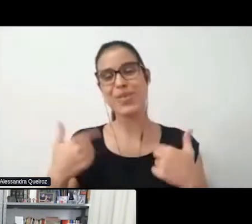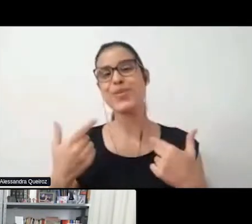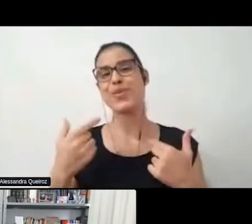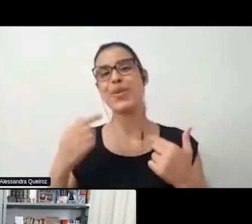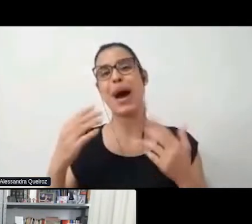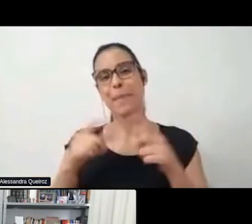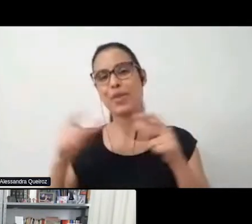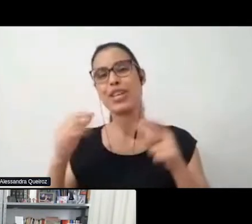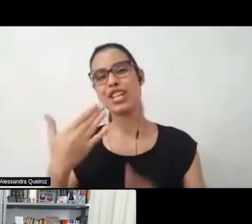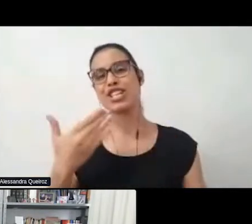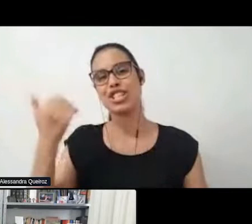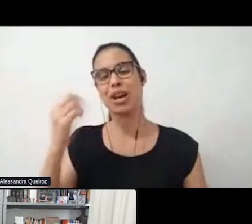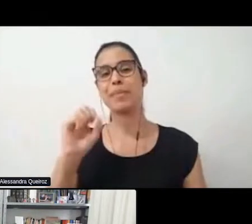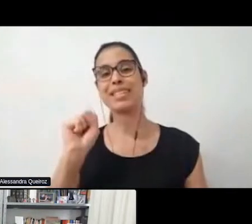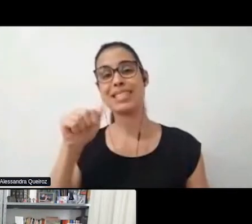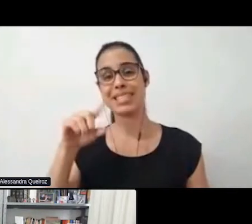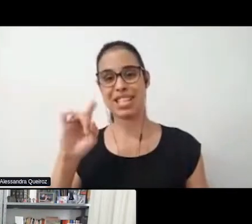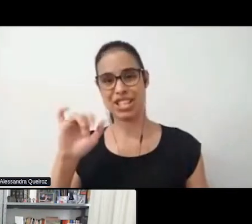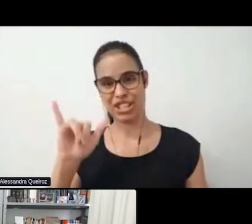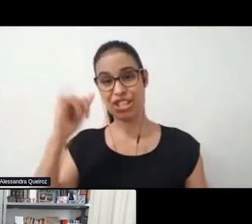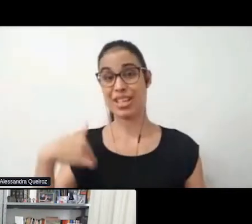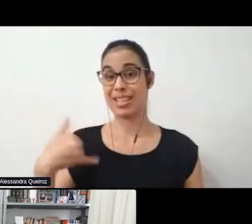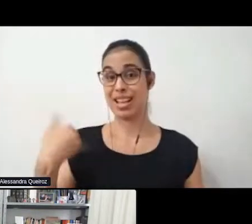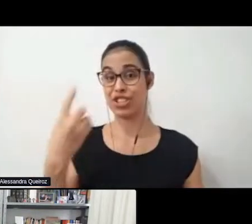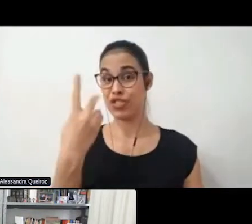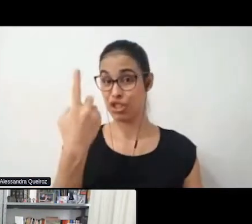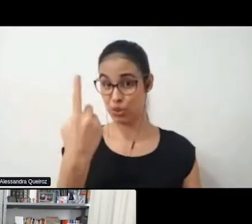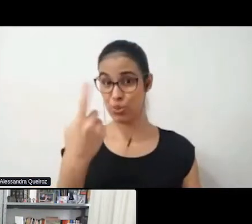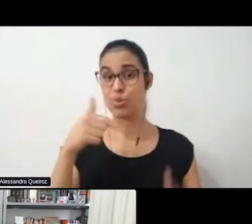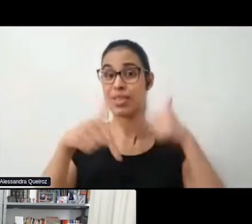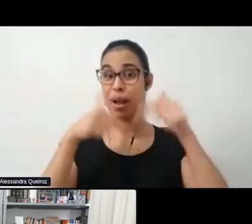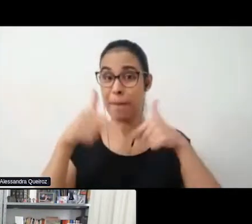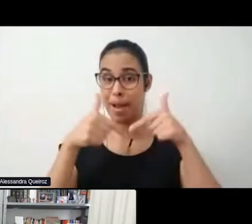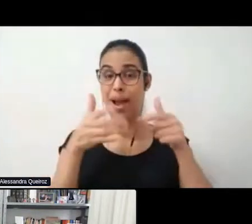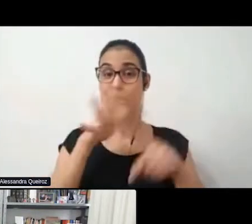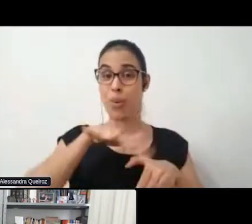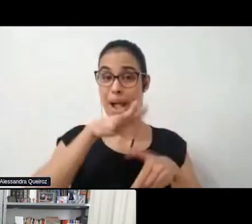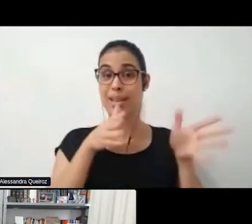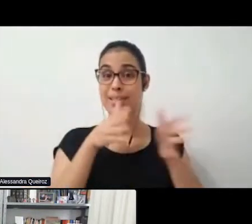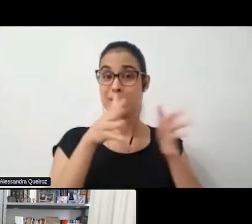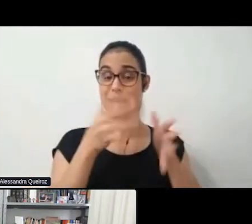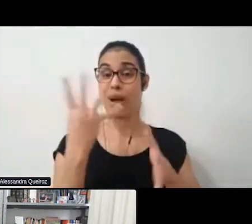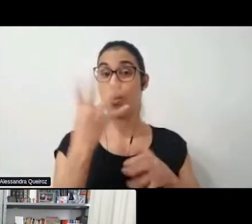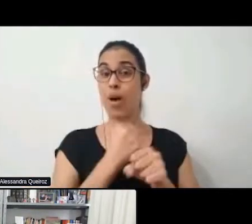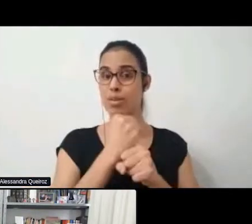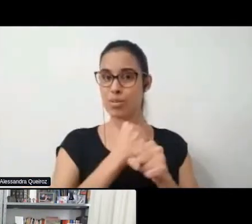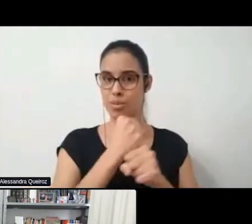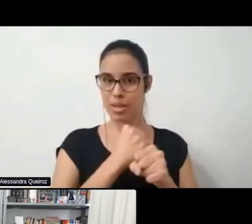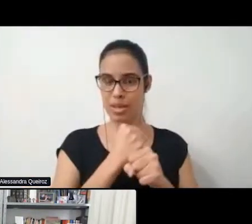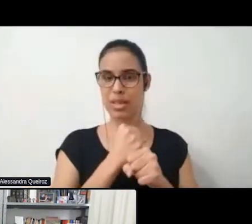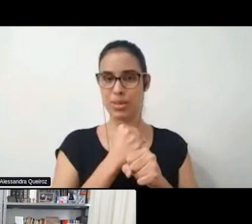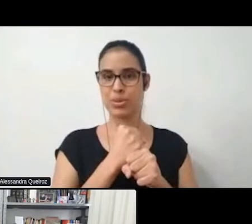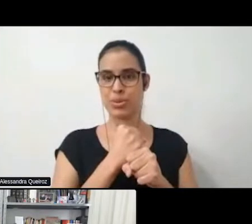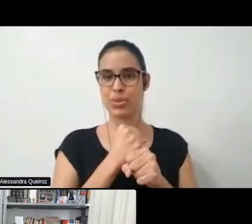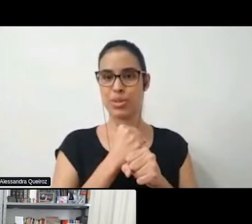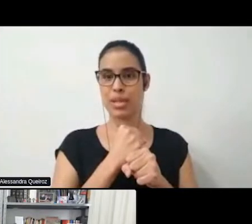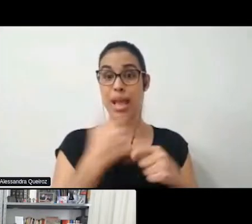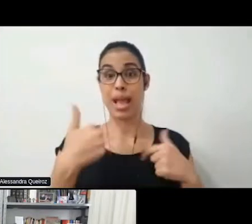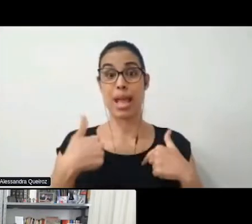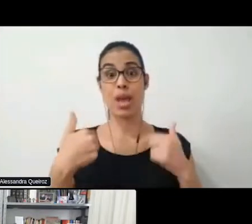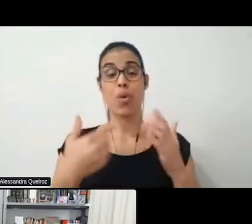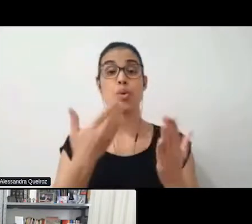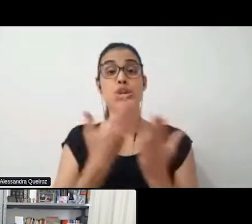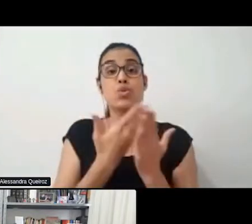com acessibilidade há 4 anos já da minha vida. Meus estudos de acessibilidade começaram quando eu tinha